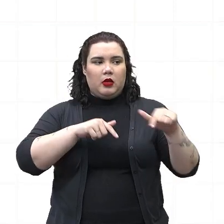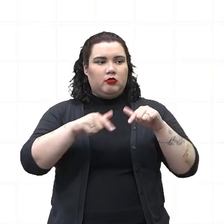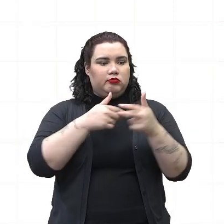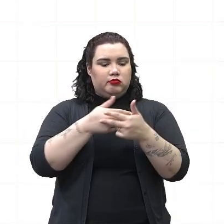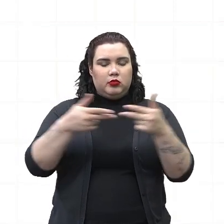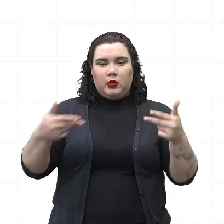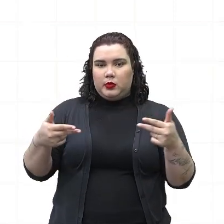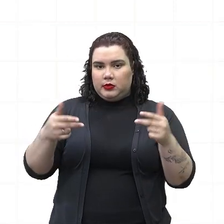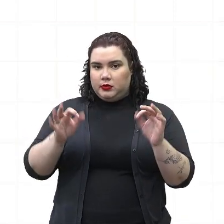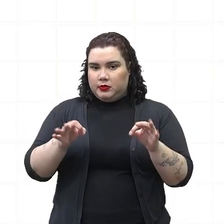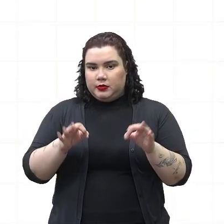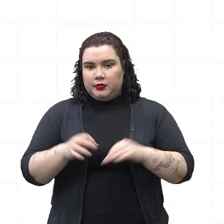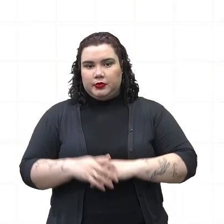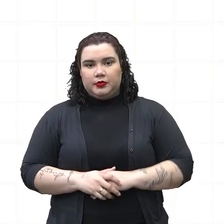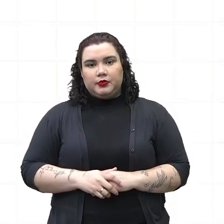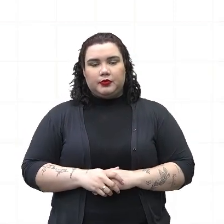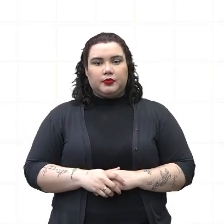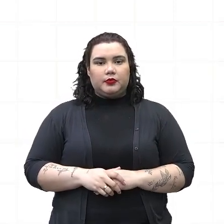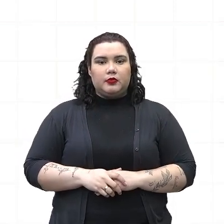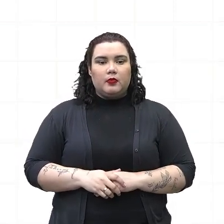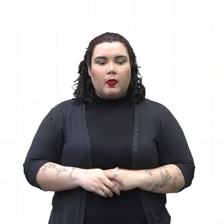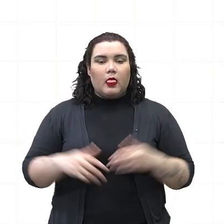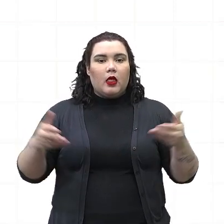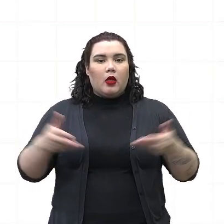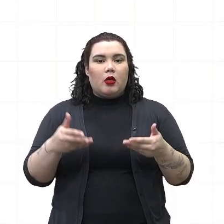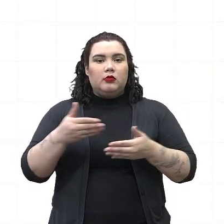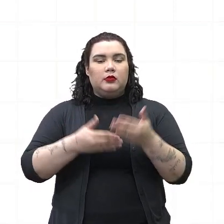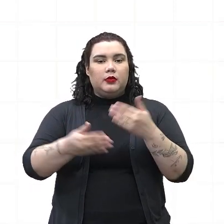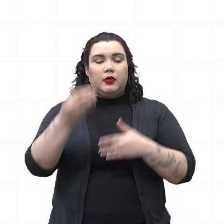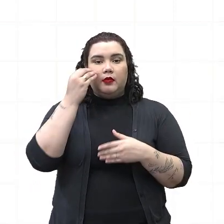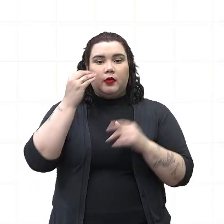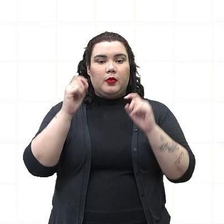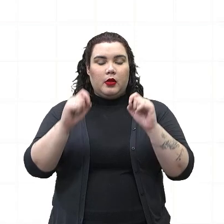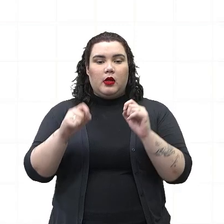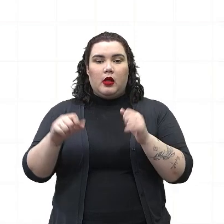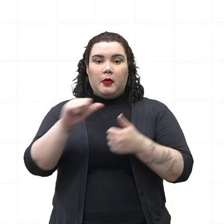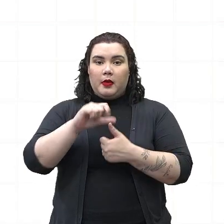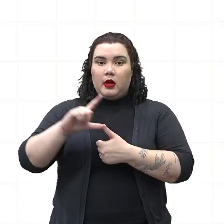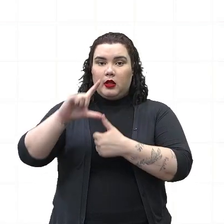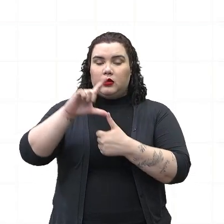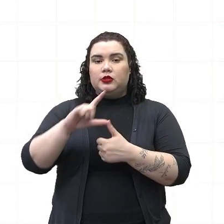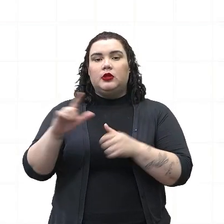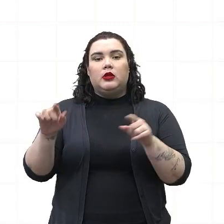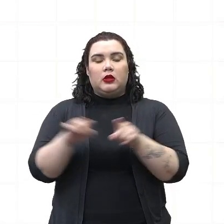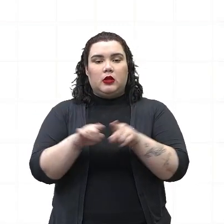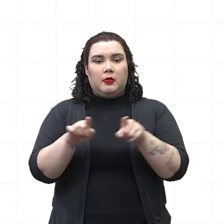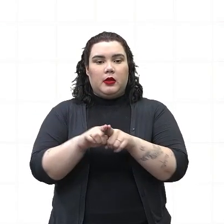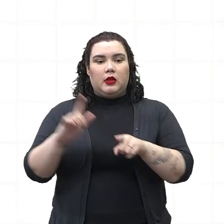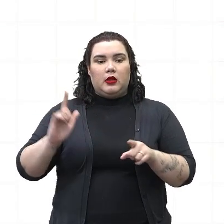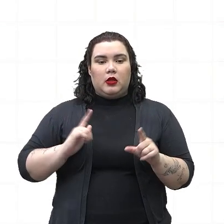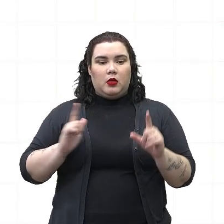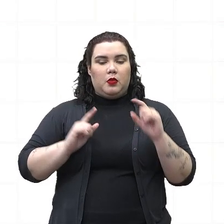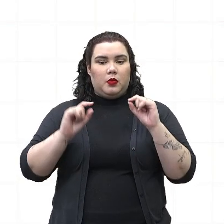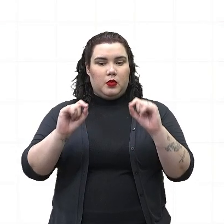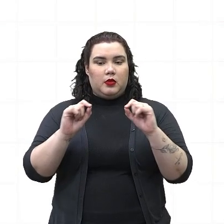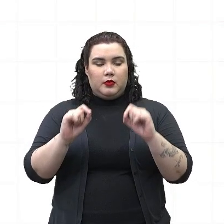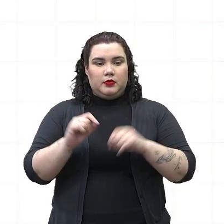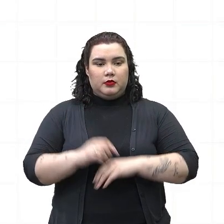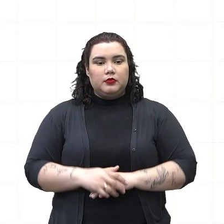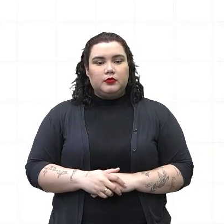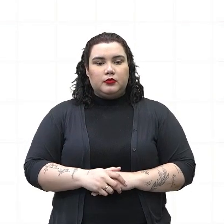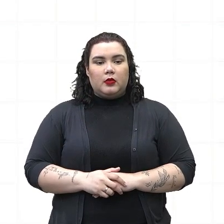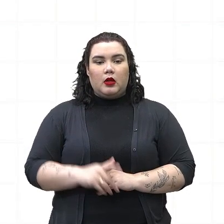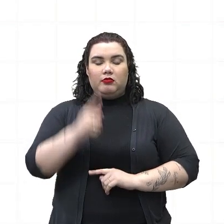coisa, né, dentro das cidades. A gente vai verificar que na América Latina, pessoal, assim como na próxima tela, assim como